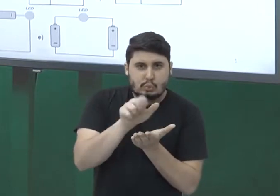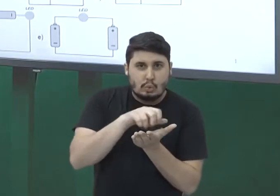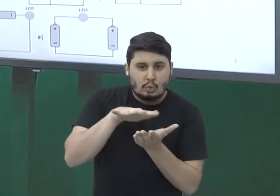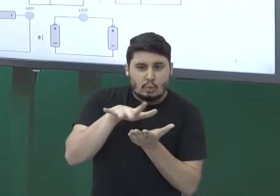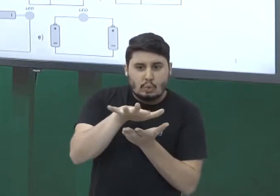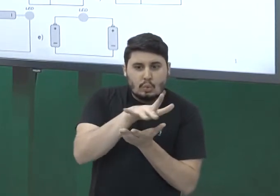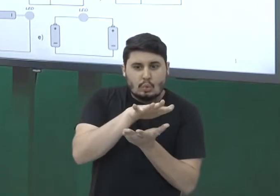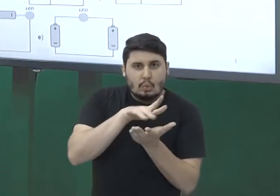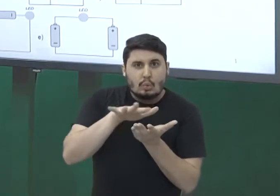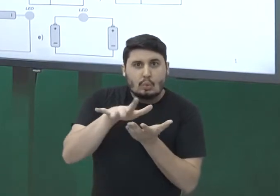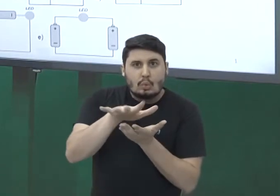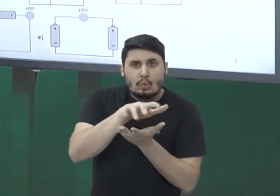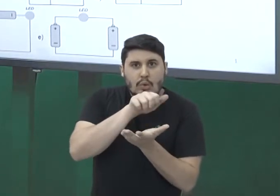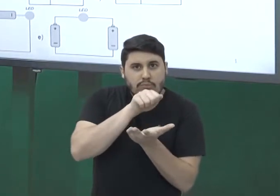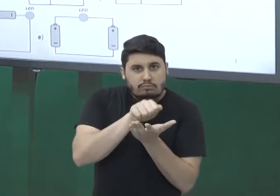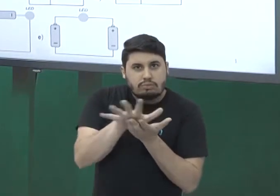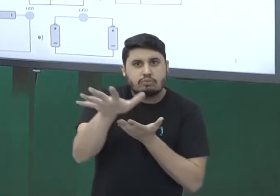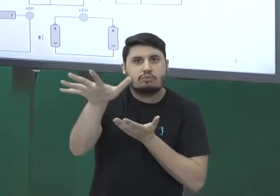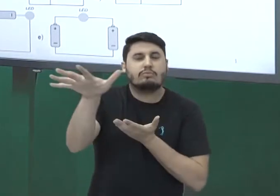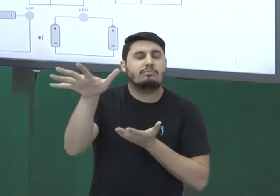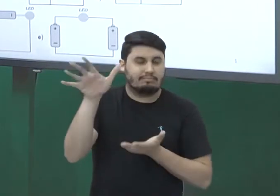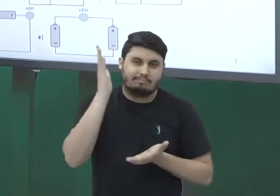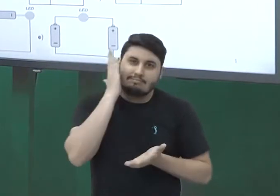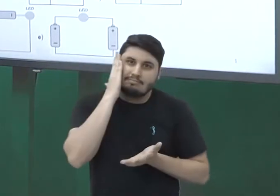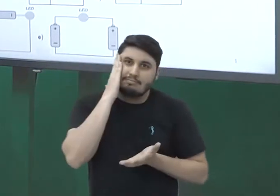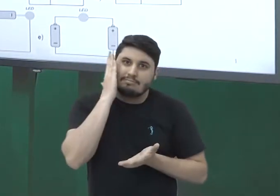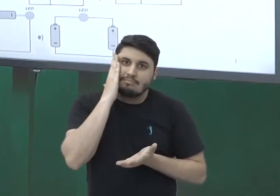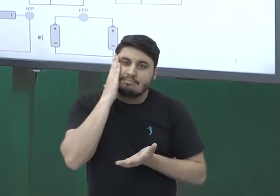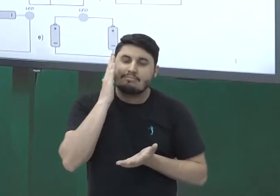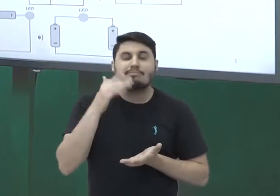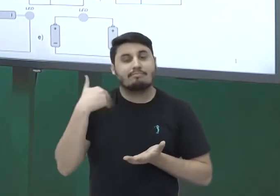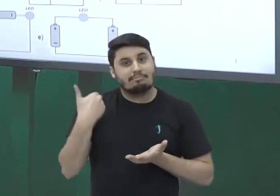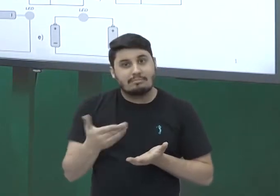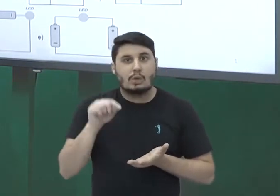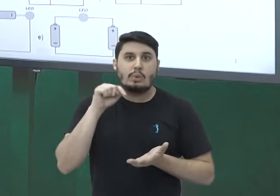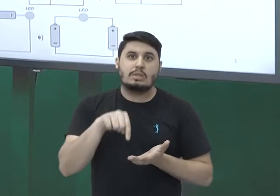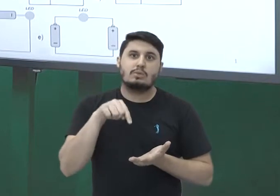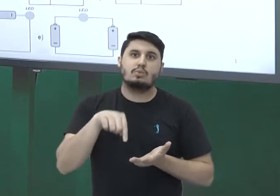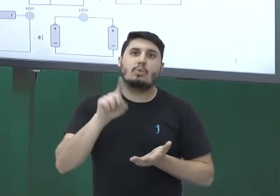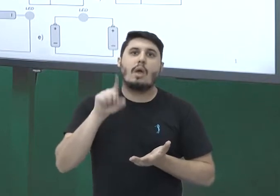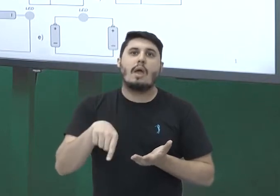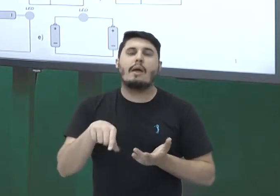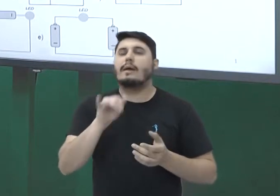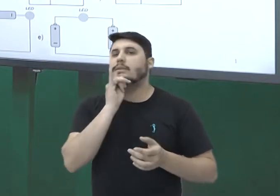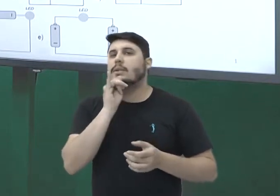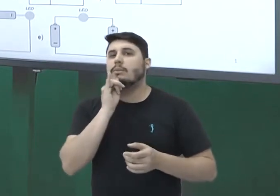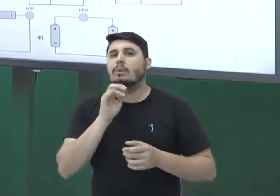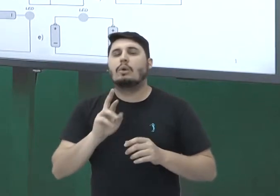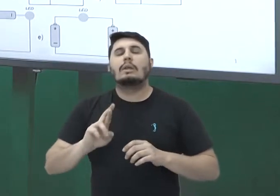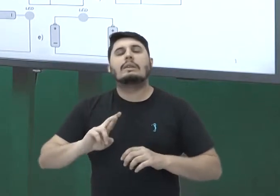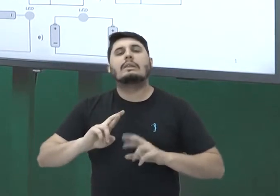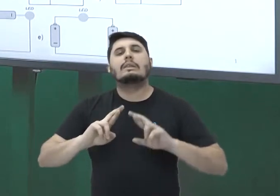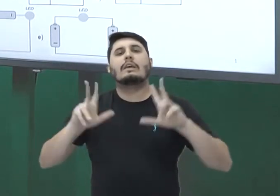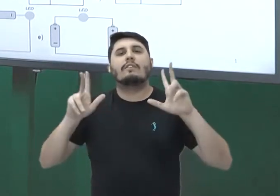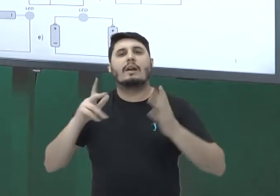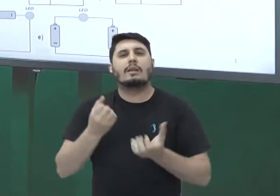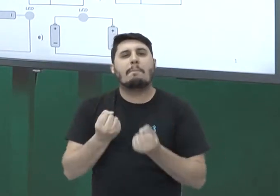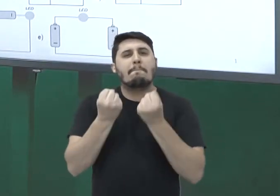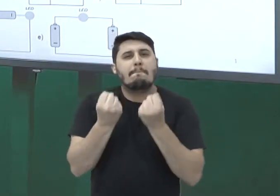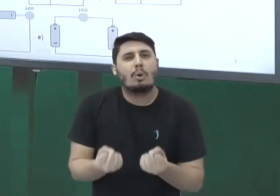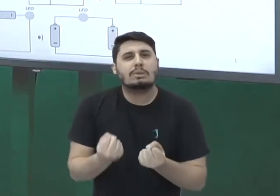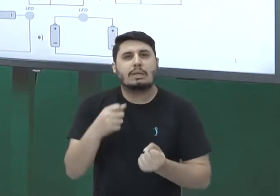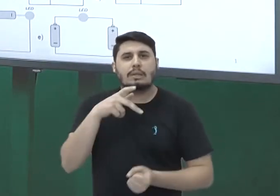certo? Isso é o que nós chamamos de diferença de potencial, certo? Uma DDP. Então, para